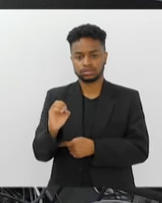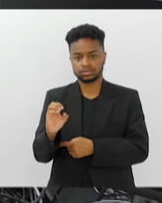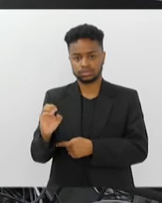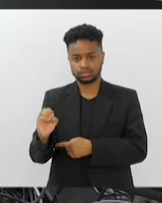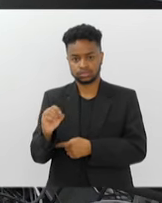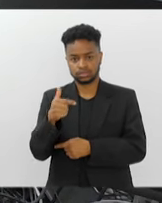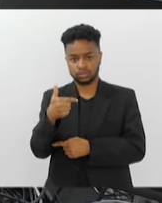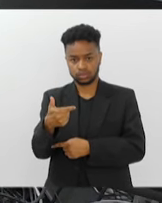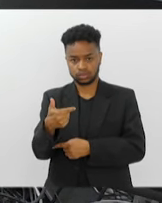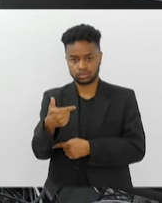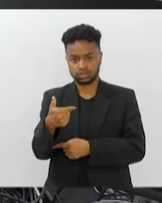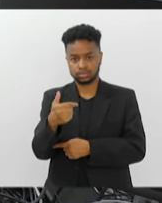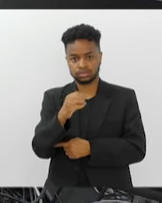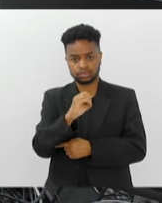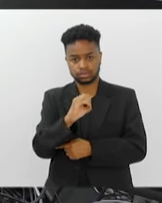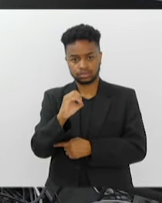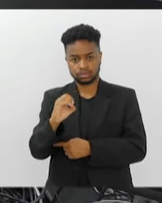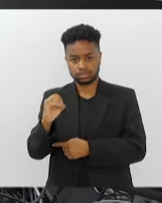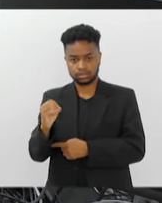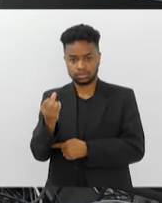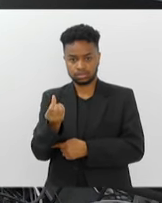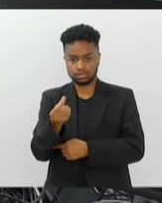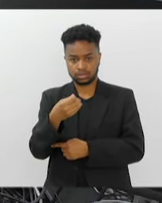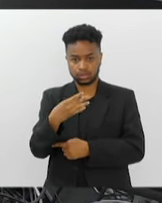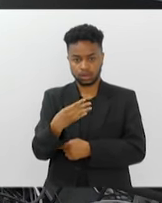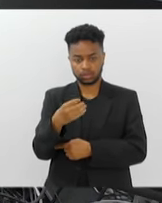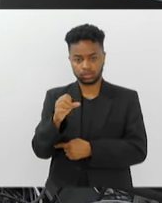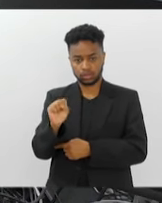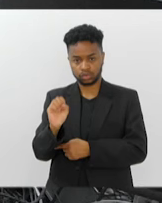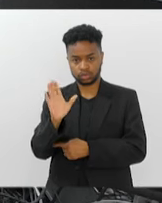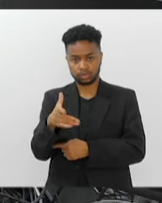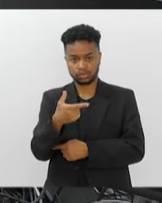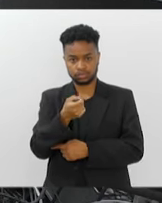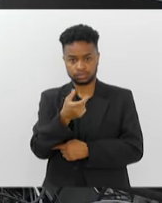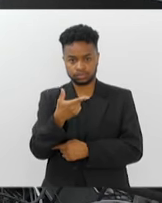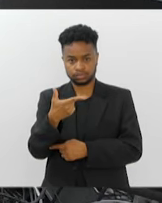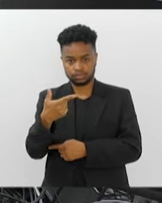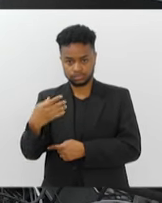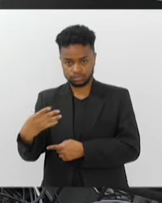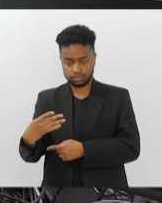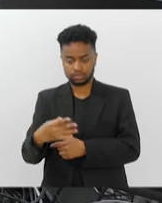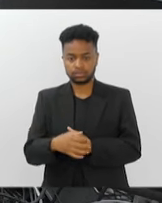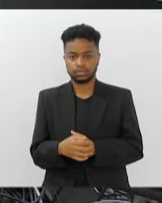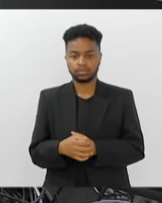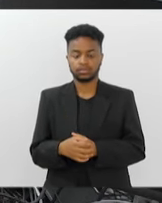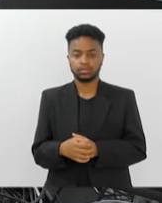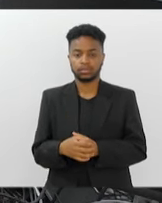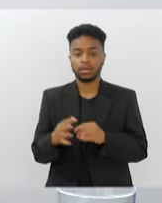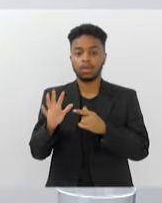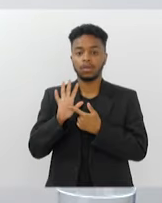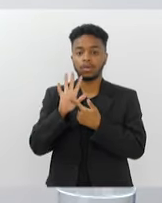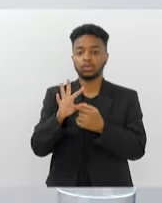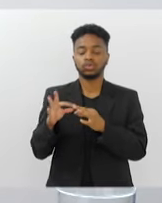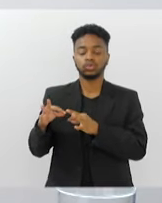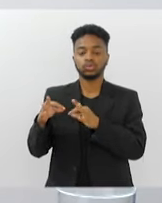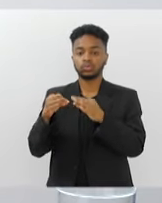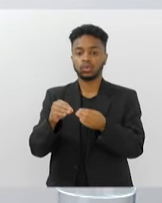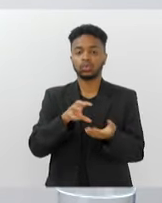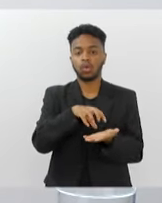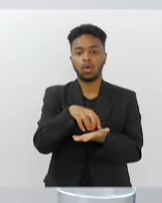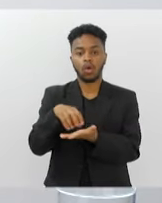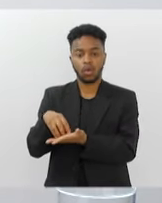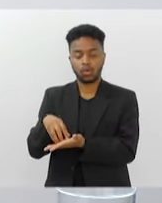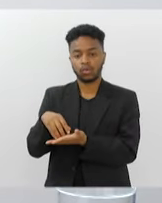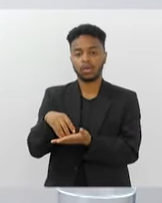002 0068 de 24 todos os órgãos estaduais que forem convocados devem